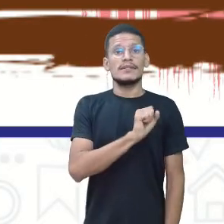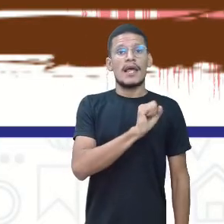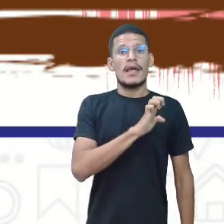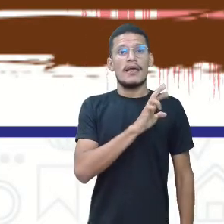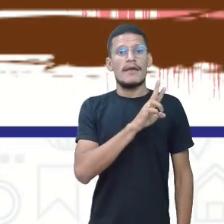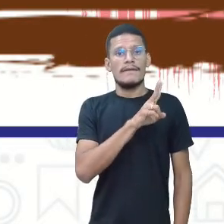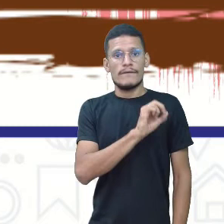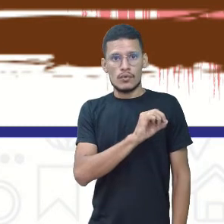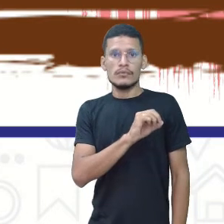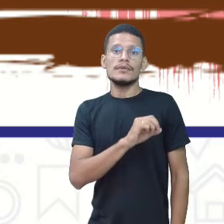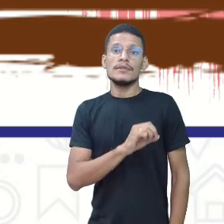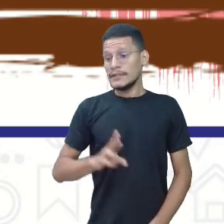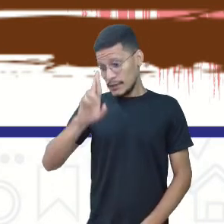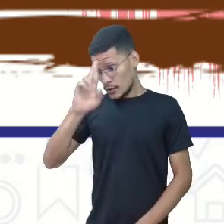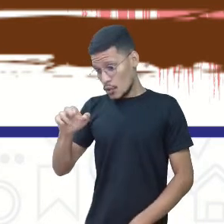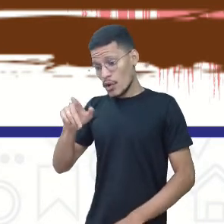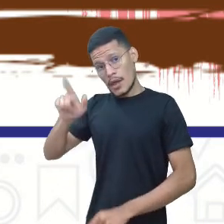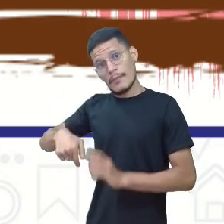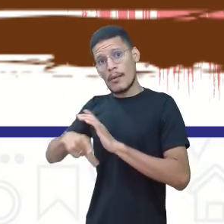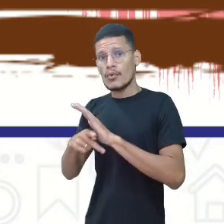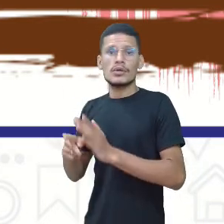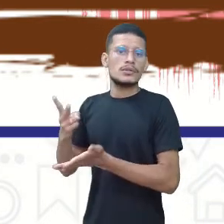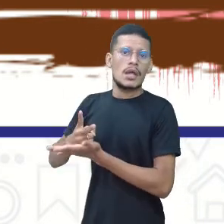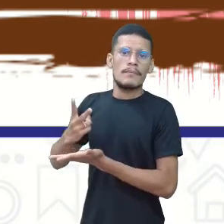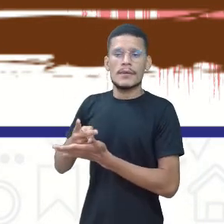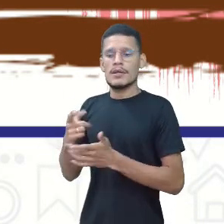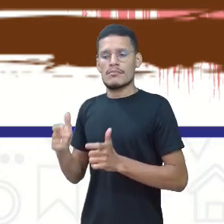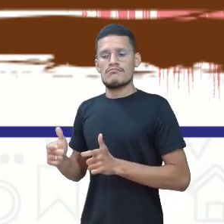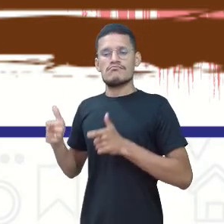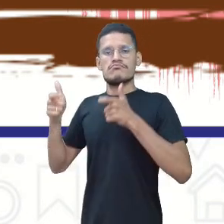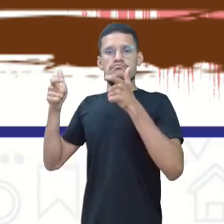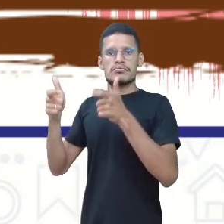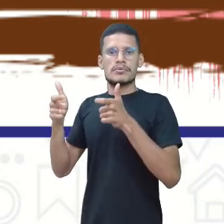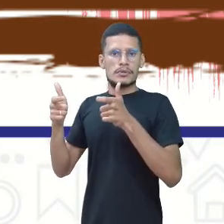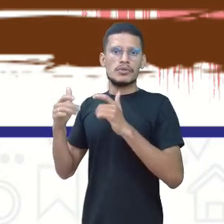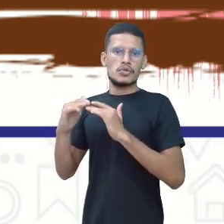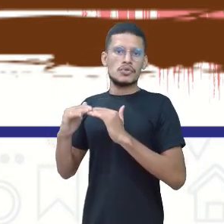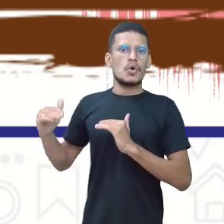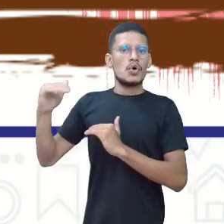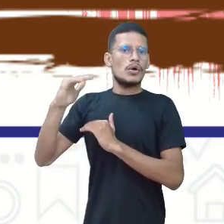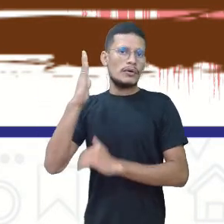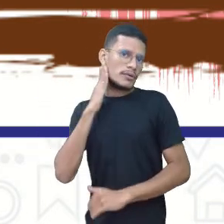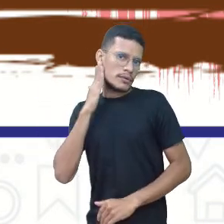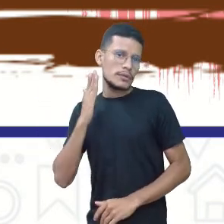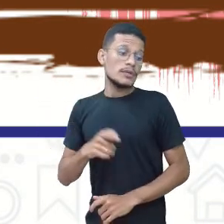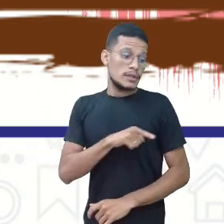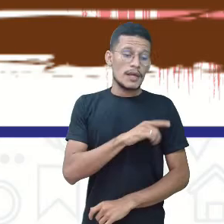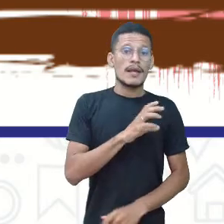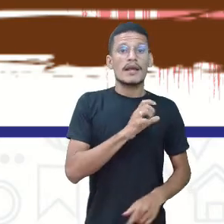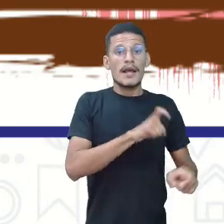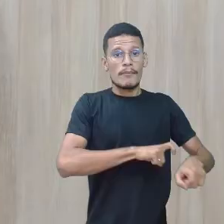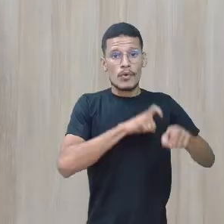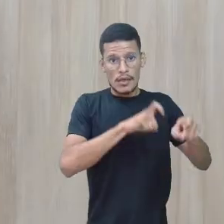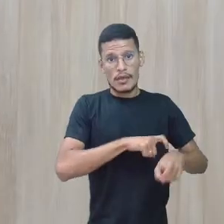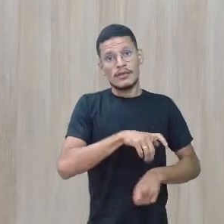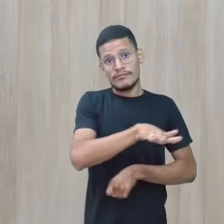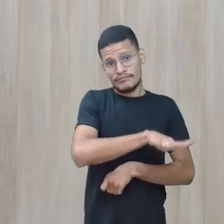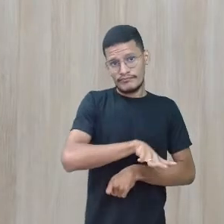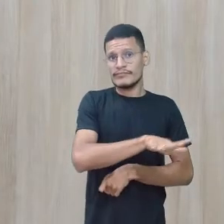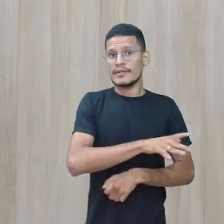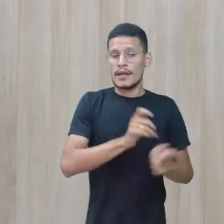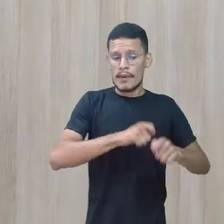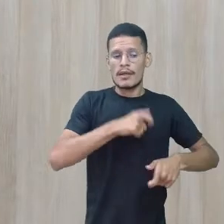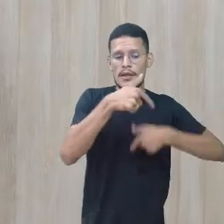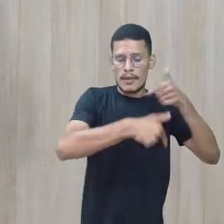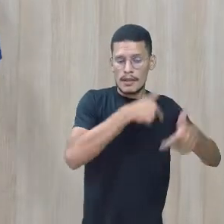nobre e o servo sempre seria um camponês, né? Que recebia a terra ali do nobre para produzir na terra, né, tirando os